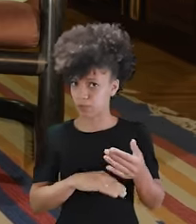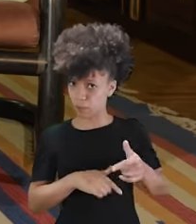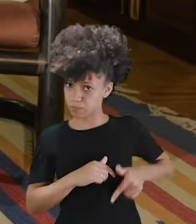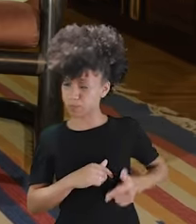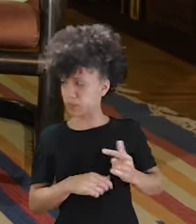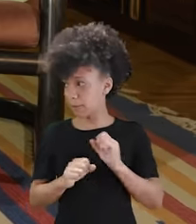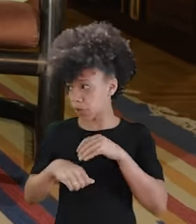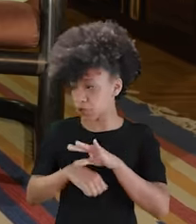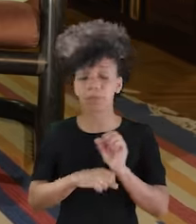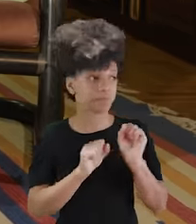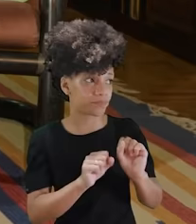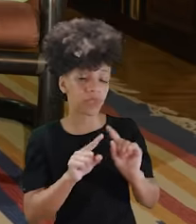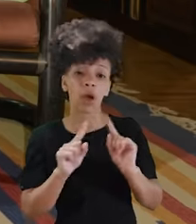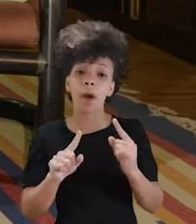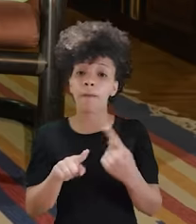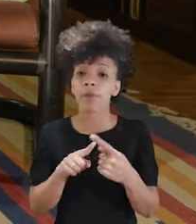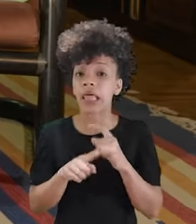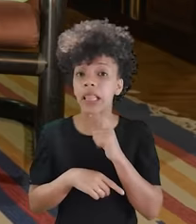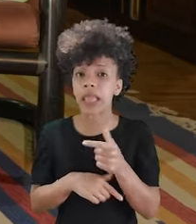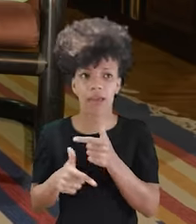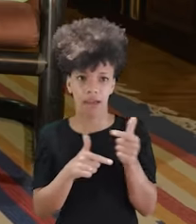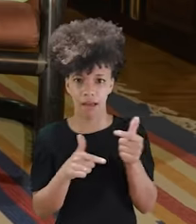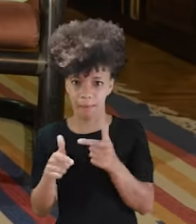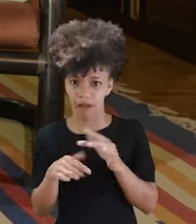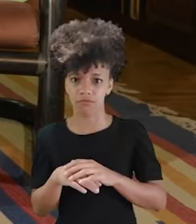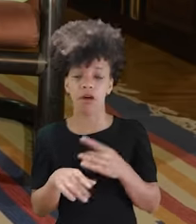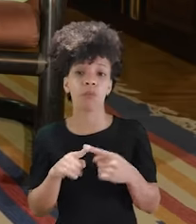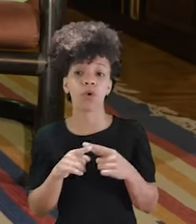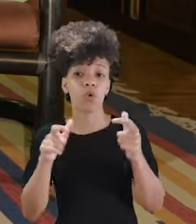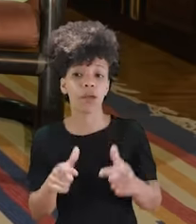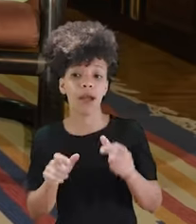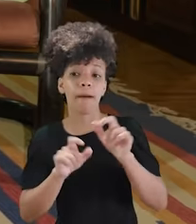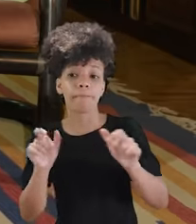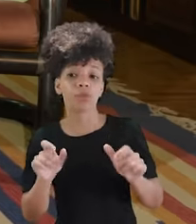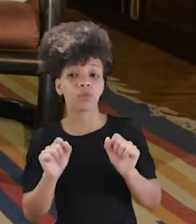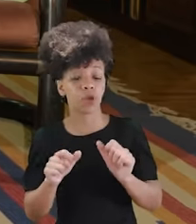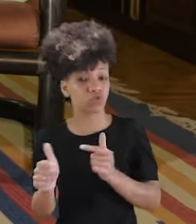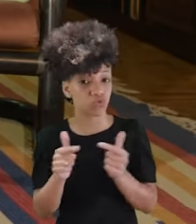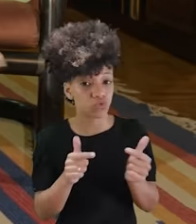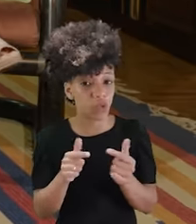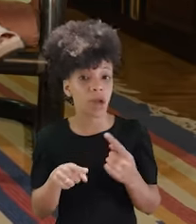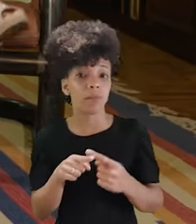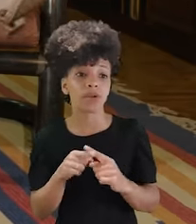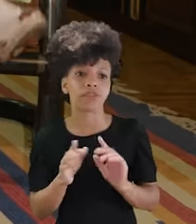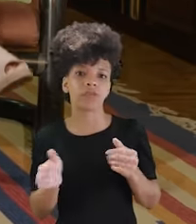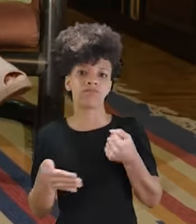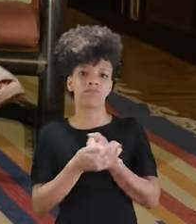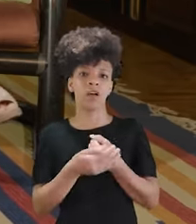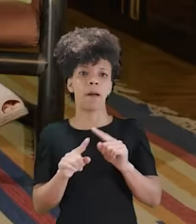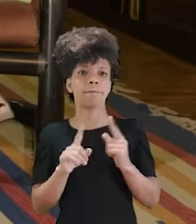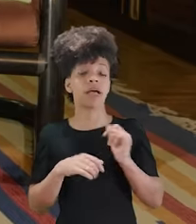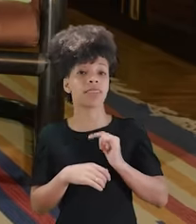tomado no lugar onde pessoas podem estar armados porque você coíbe agora se você tá no essa discussão sobre estar armado não tá armado no